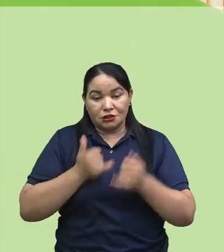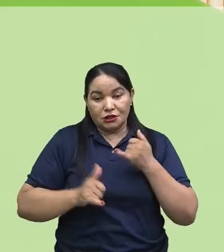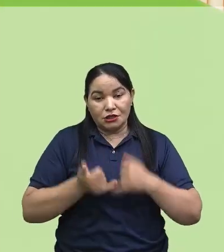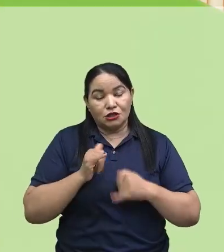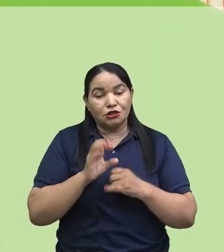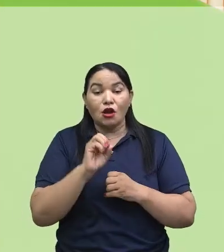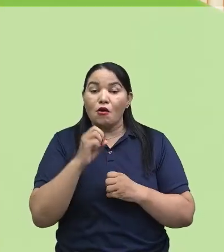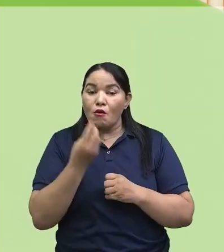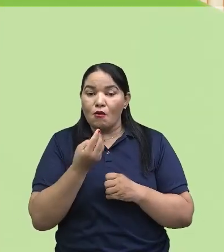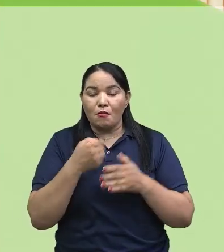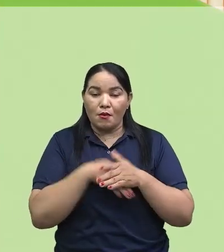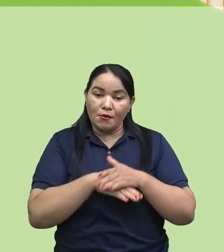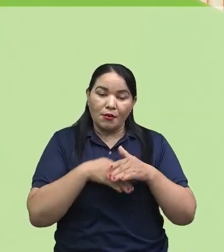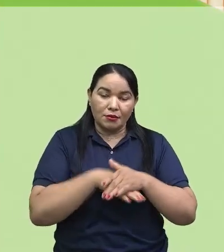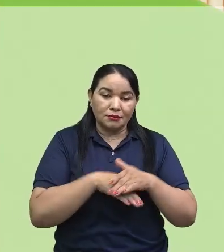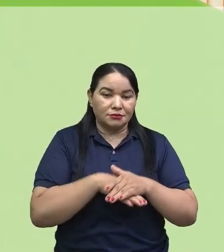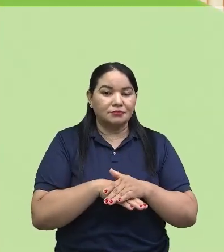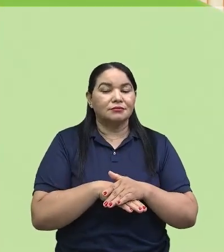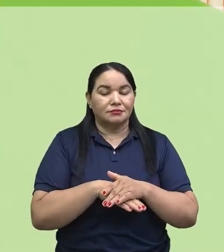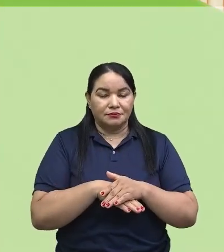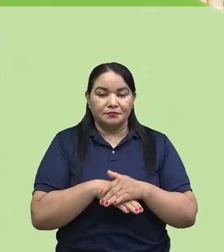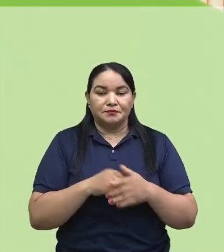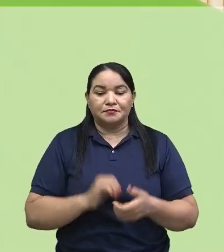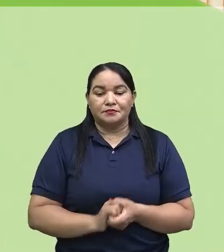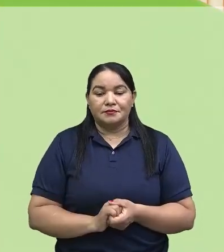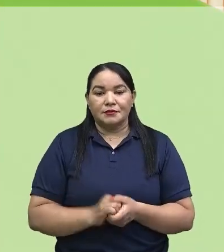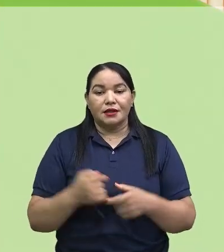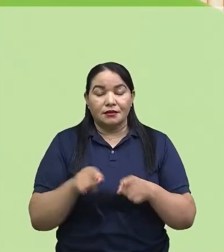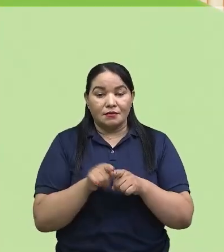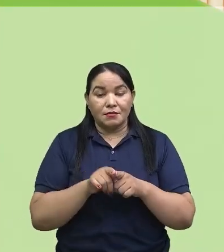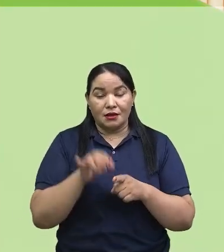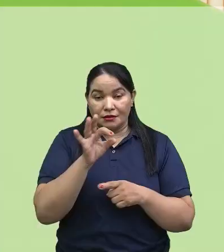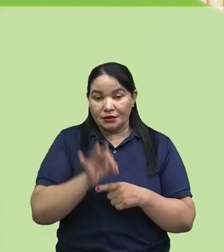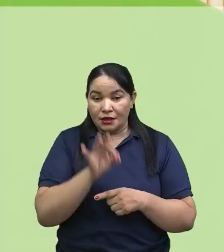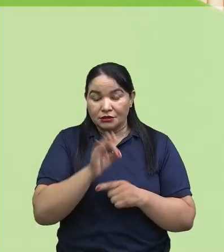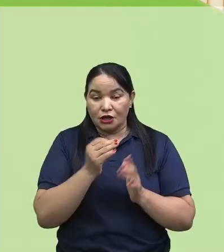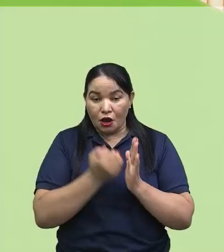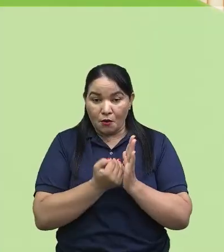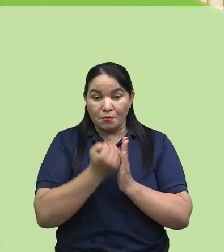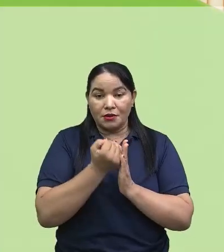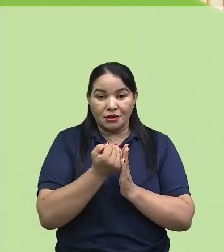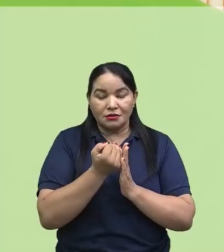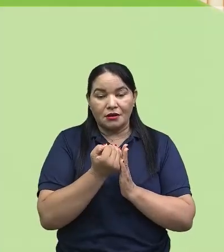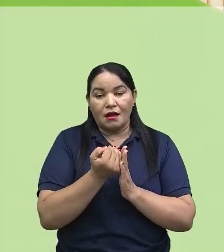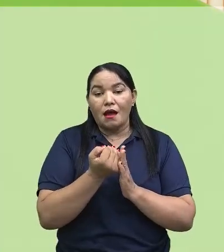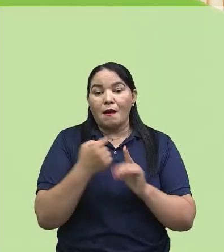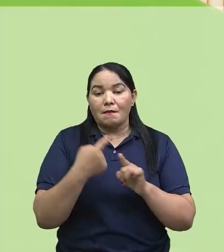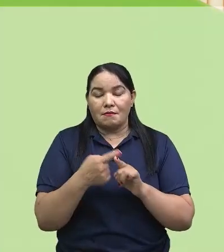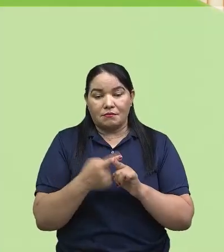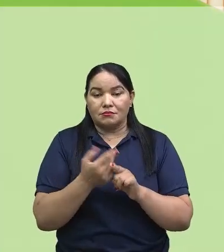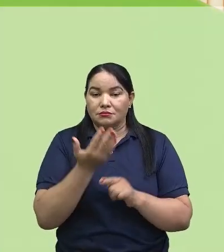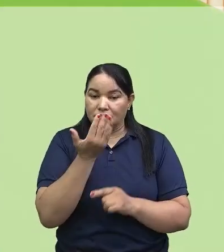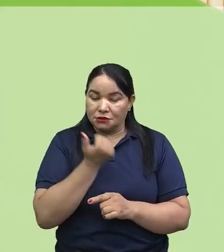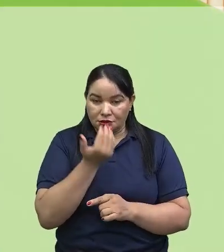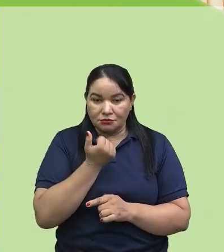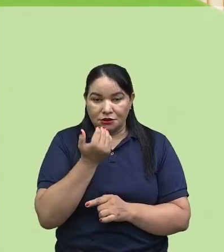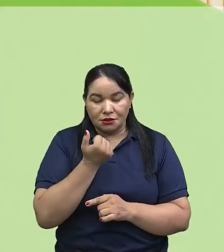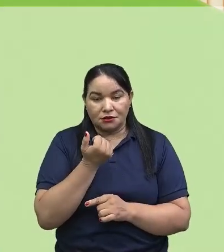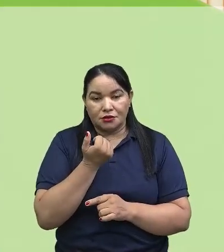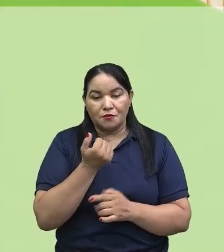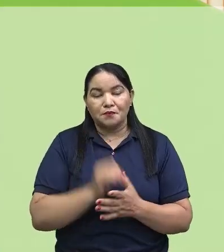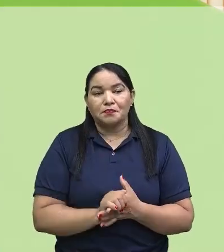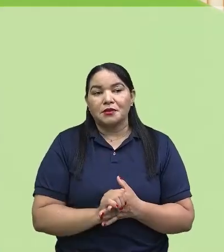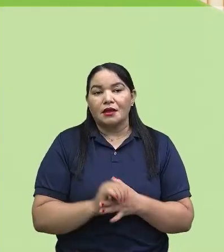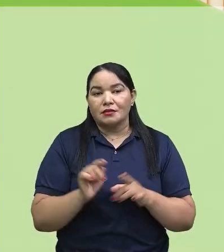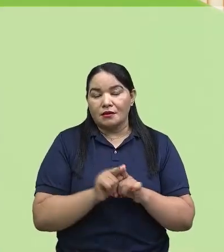armazenamento, né? Então a insulina vai agir dessa forma. A taxa de glicose aumentou, a pessoa está se alimentando, geralmente é por esse motivo. O que